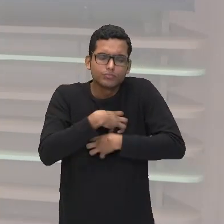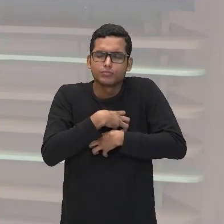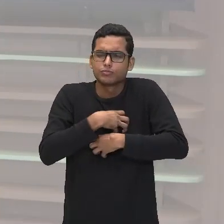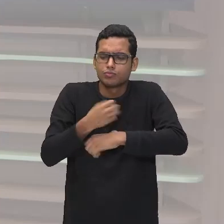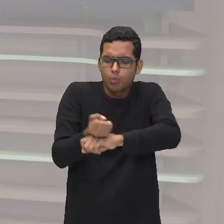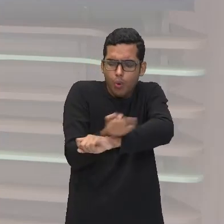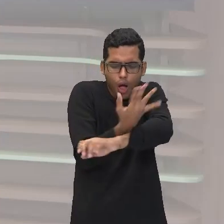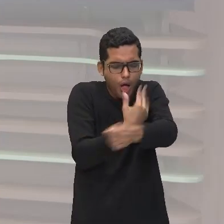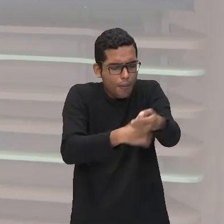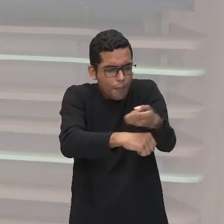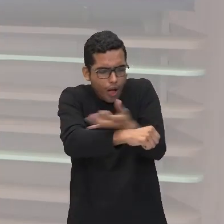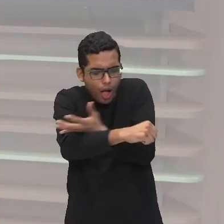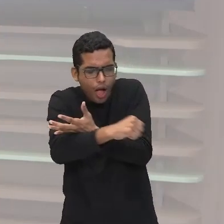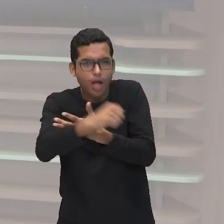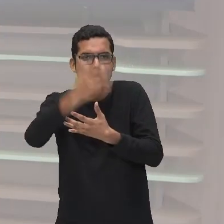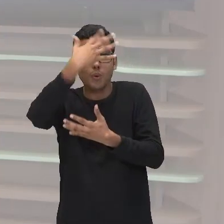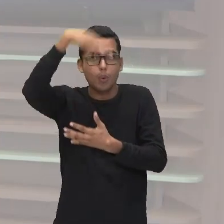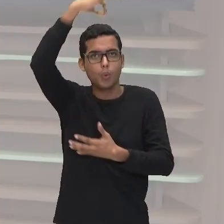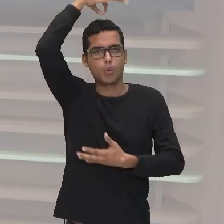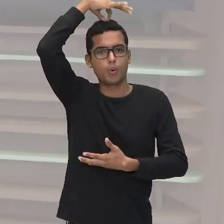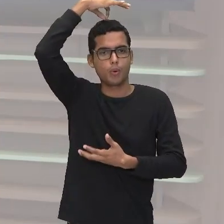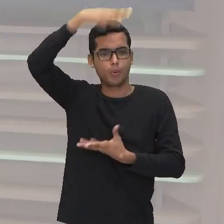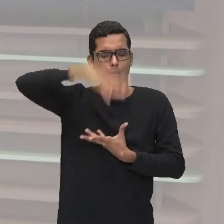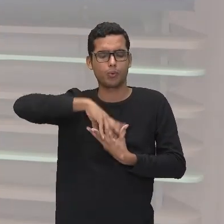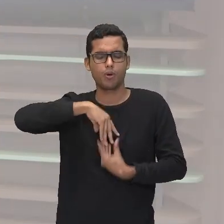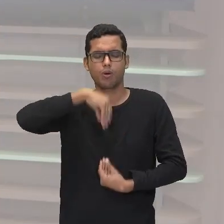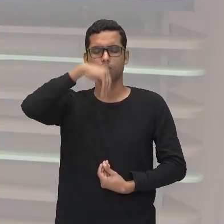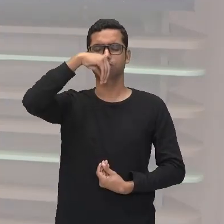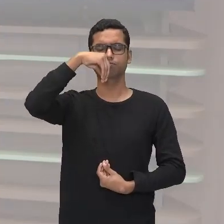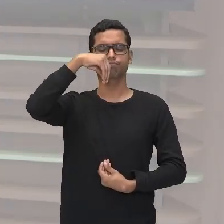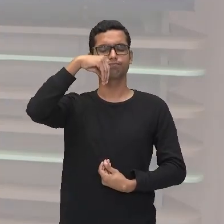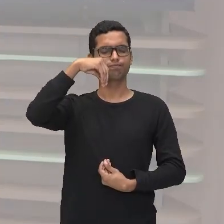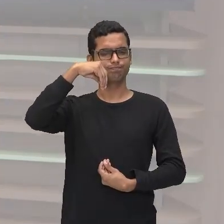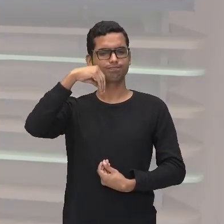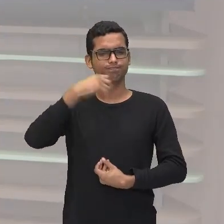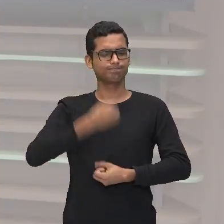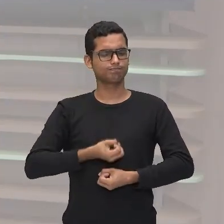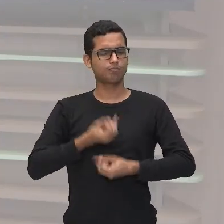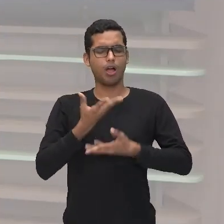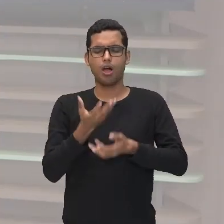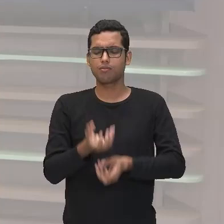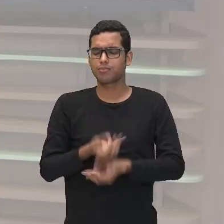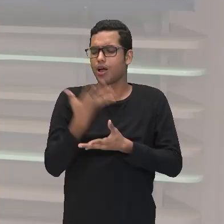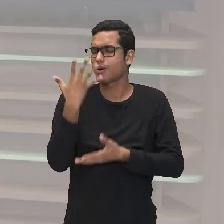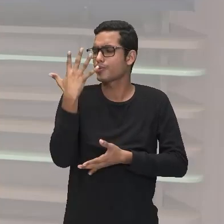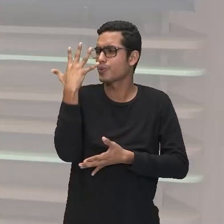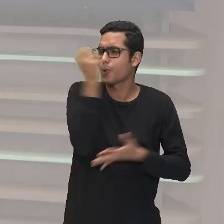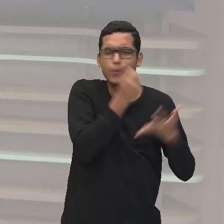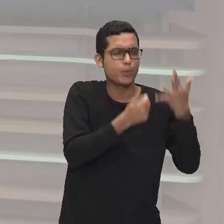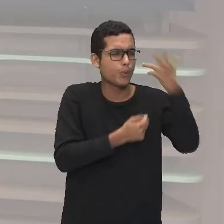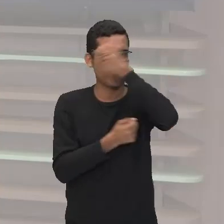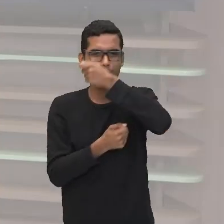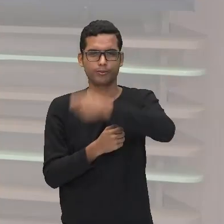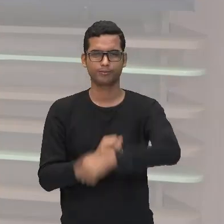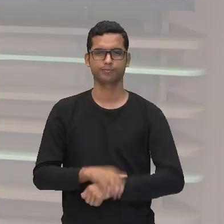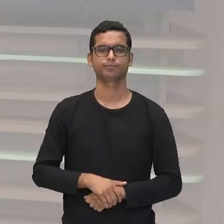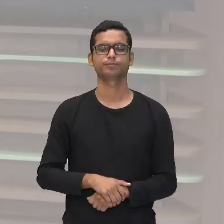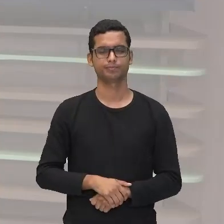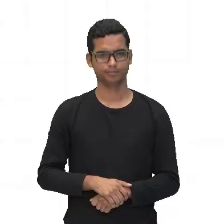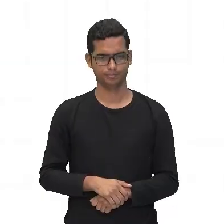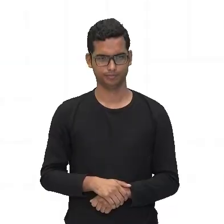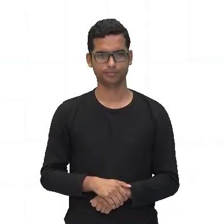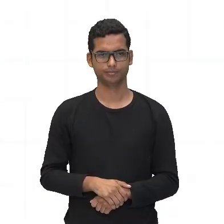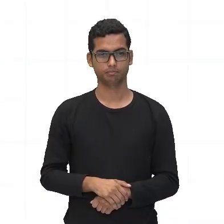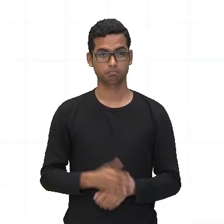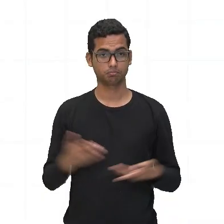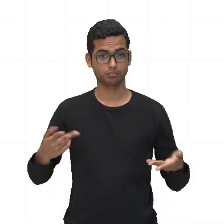do espiritual, né? Do poético, da beleza. Vamos entender um pouco mais sobre esse poema